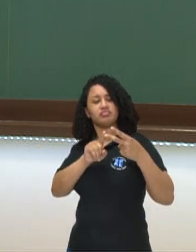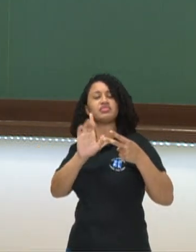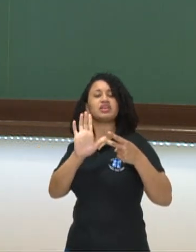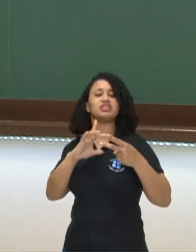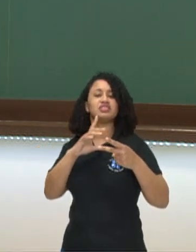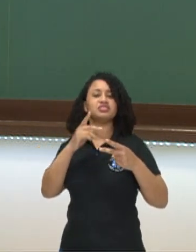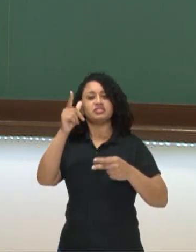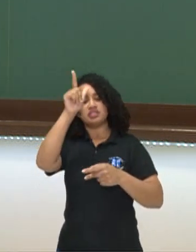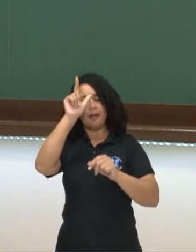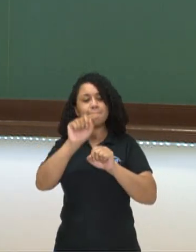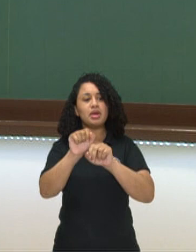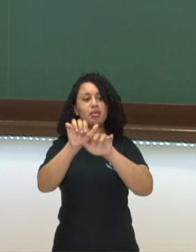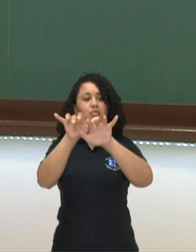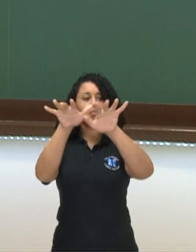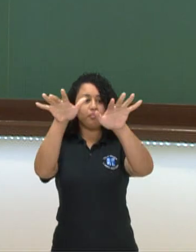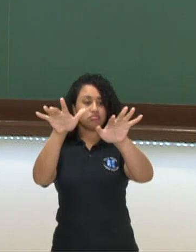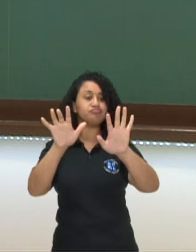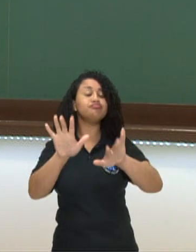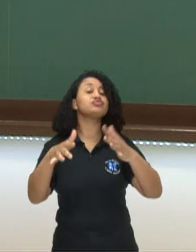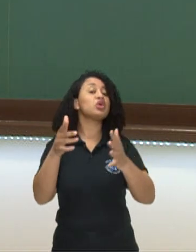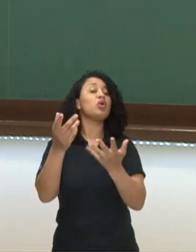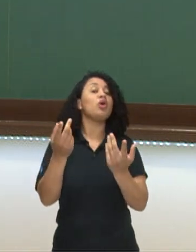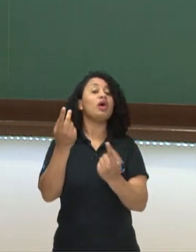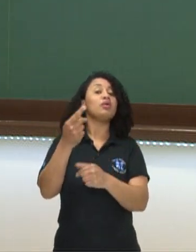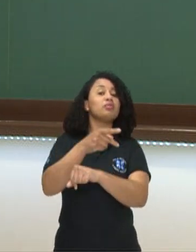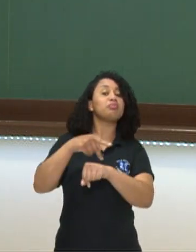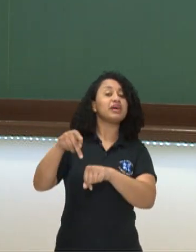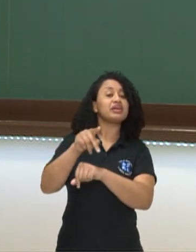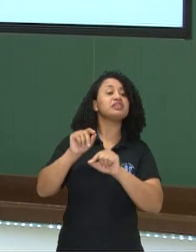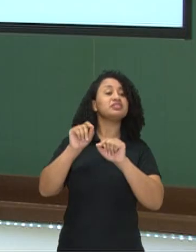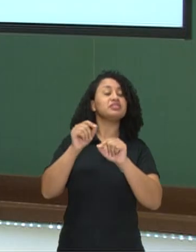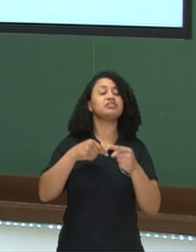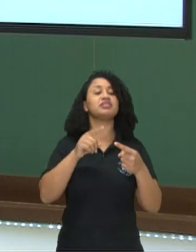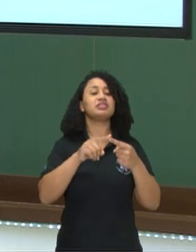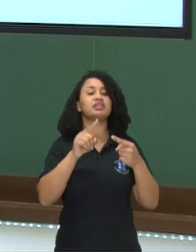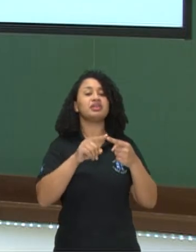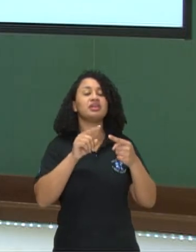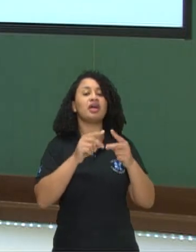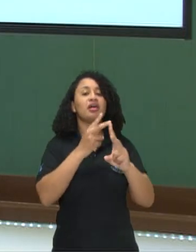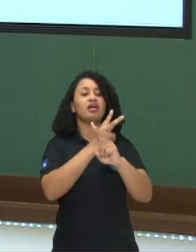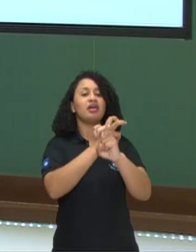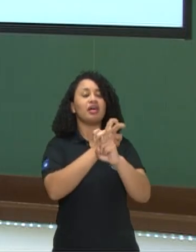tinha uma política de expansão. Que país ela invadiu? Áustria e